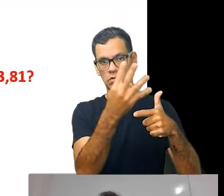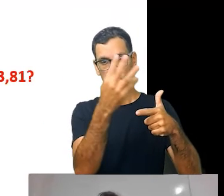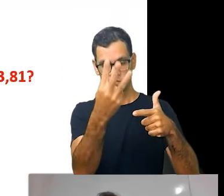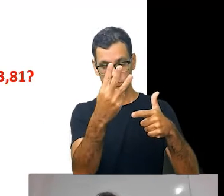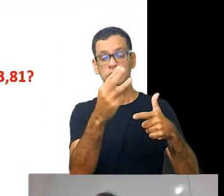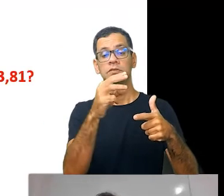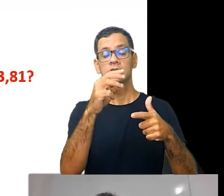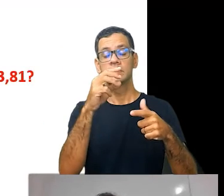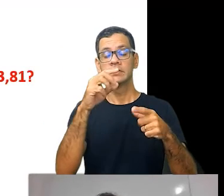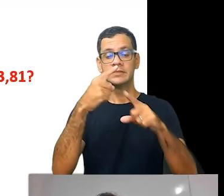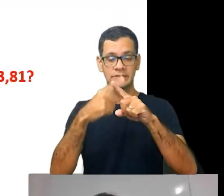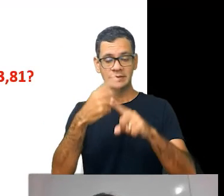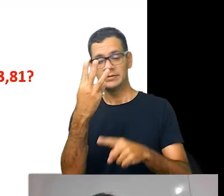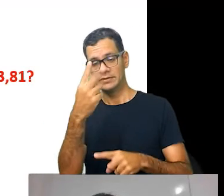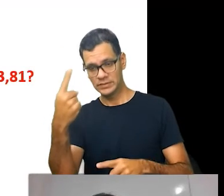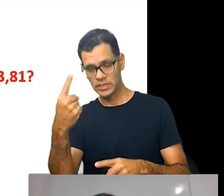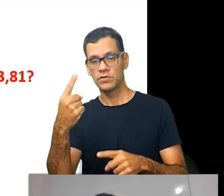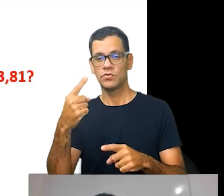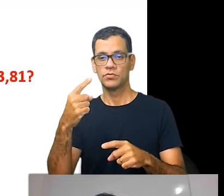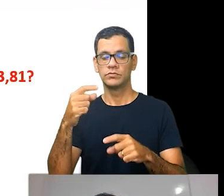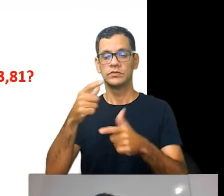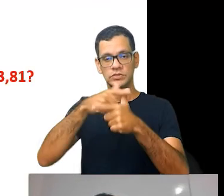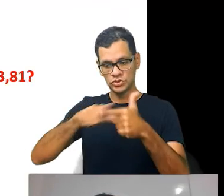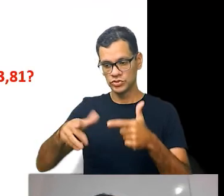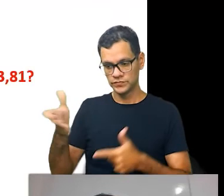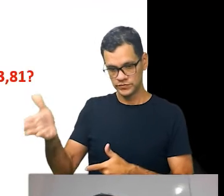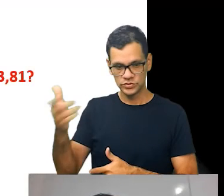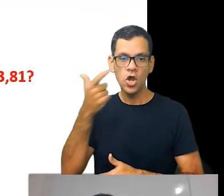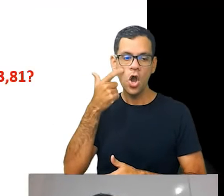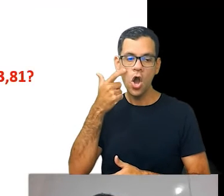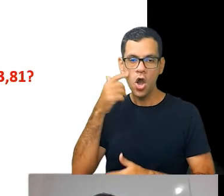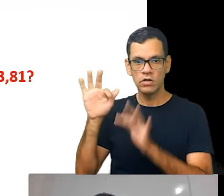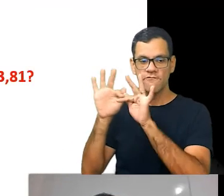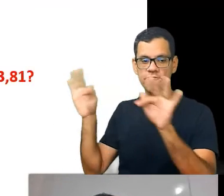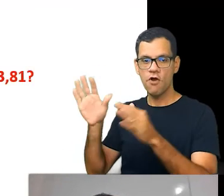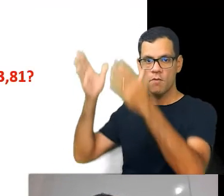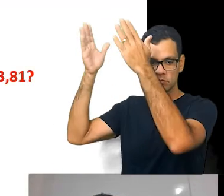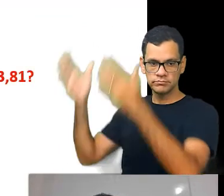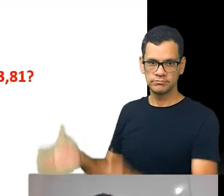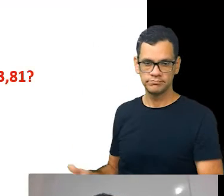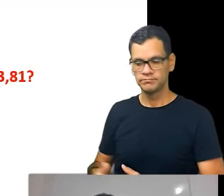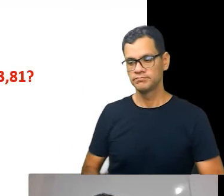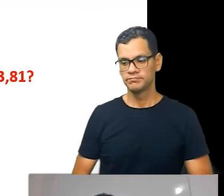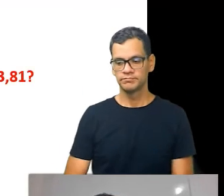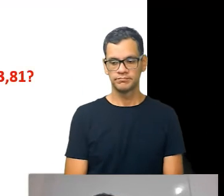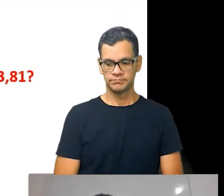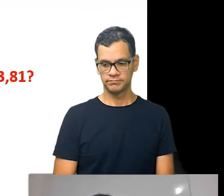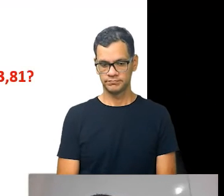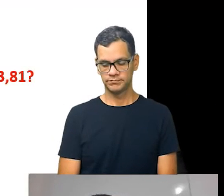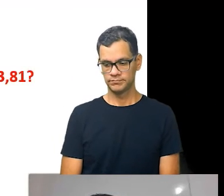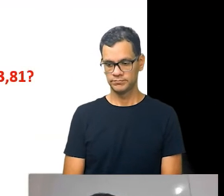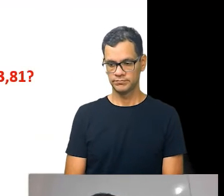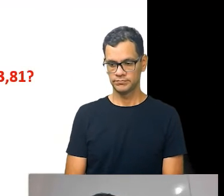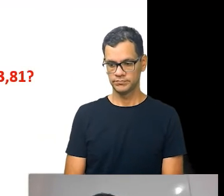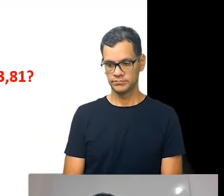Então, 43,81 dividido por 3,37. Assim, o x ficou sozinho. Dividindo esse valor aqui,